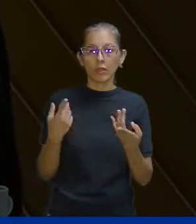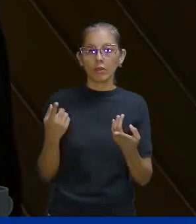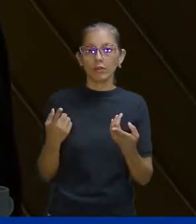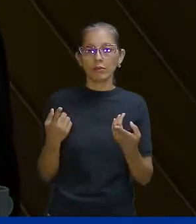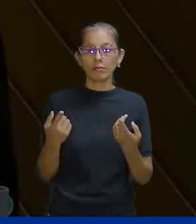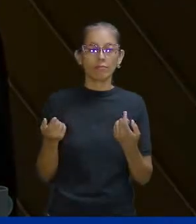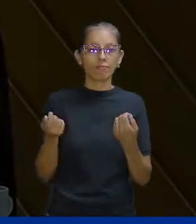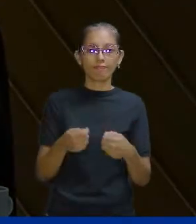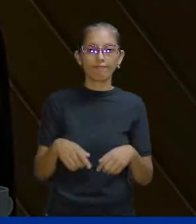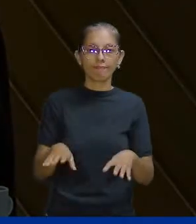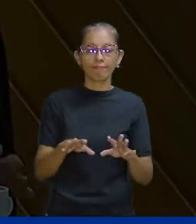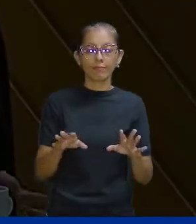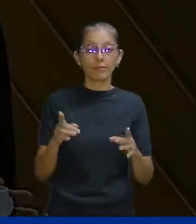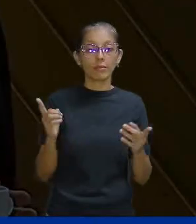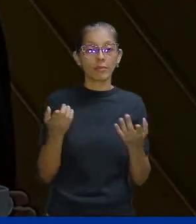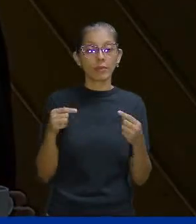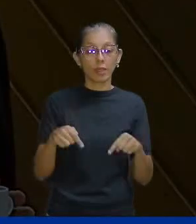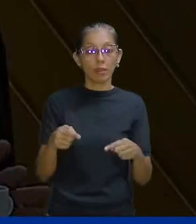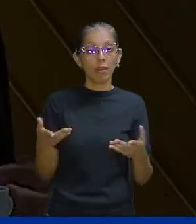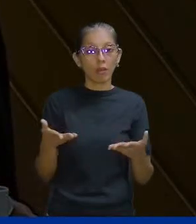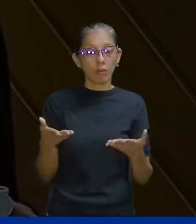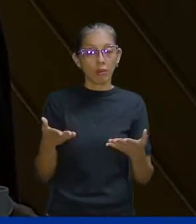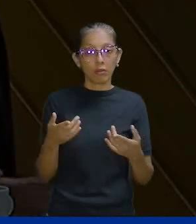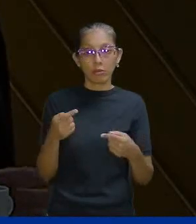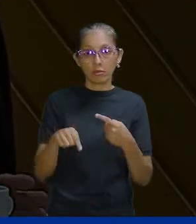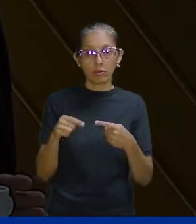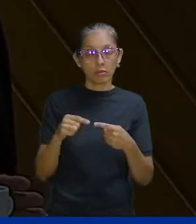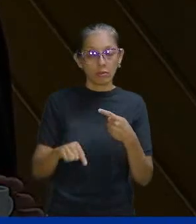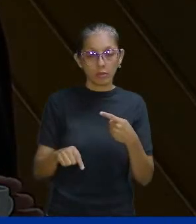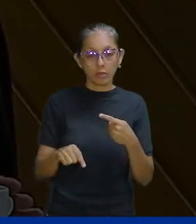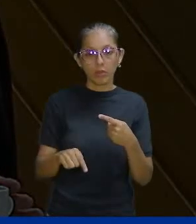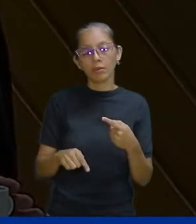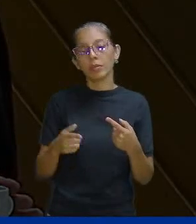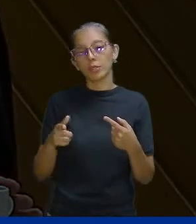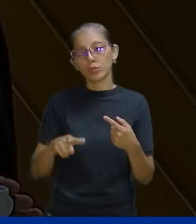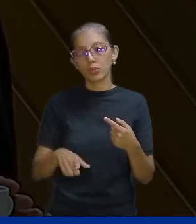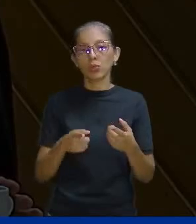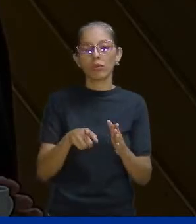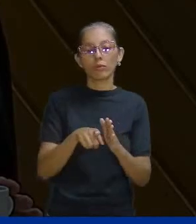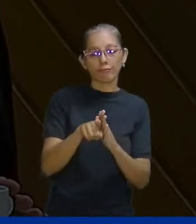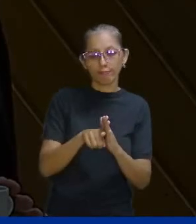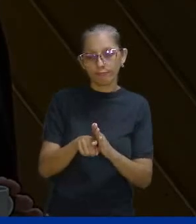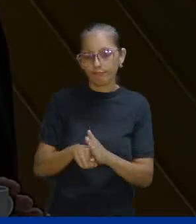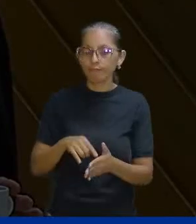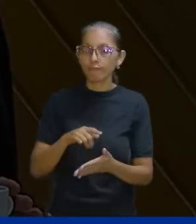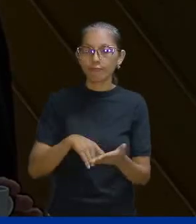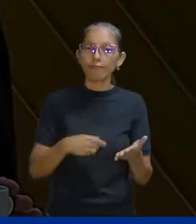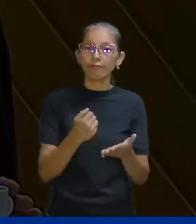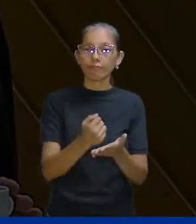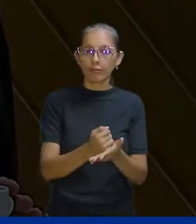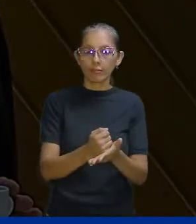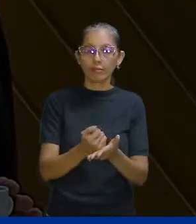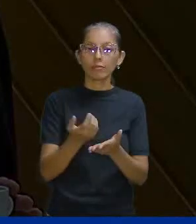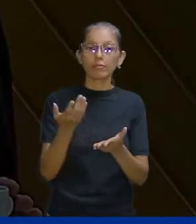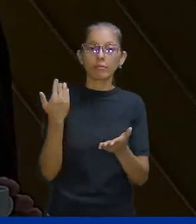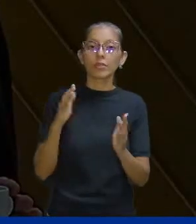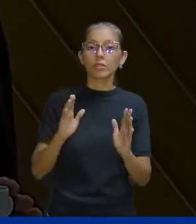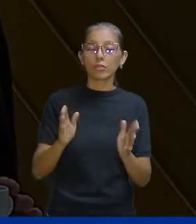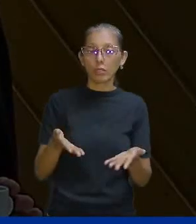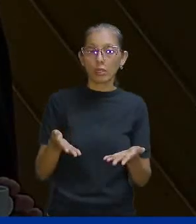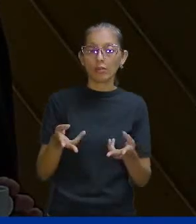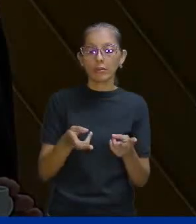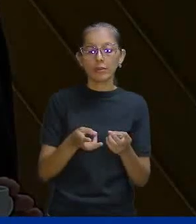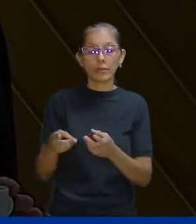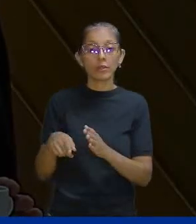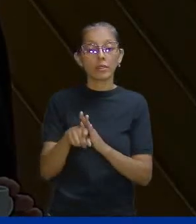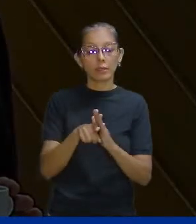de 0600116-27.24, reitero que a Origem matéria Macapá, barra trazida à P, discussão já relator foi juiz objeto de Anselmo análise de Gonçalves. mérito. Tal resignação, no entanto, deve